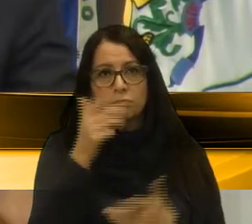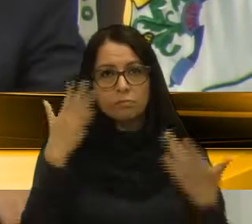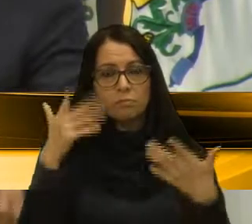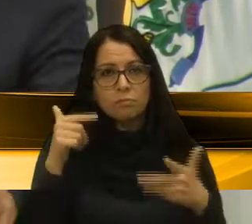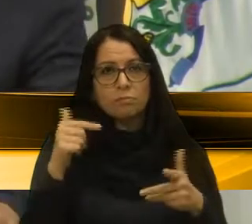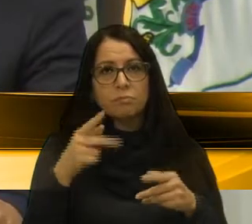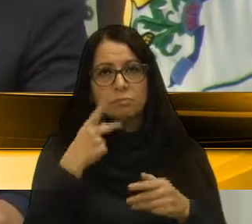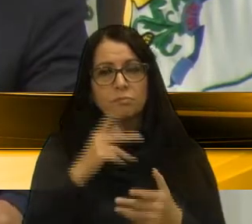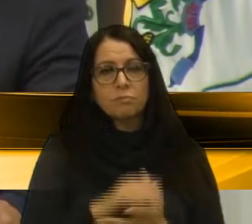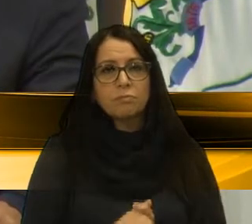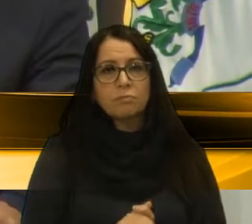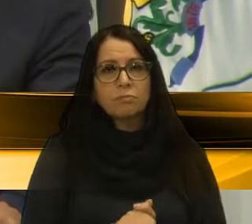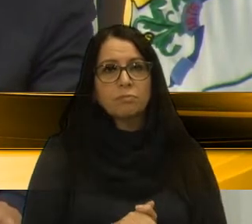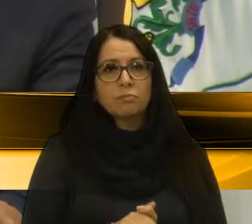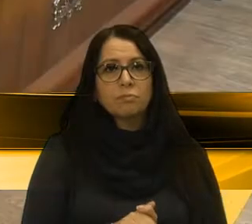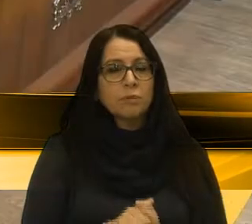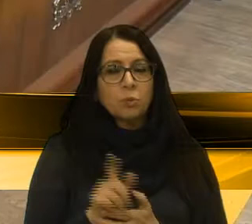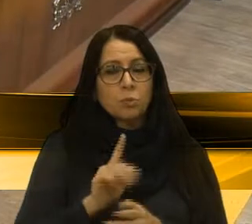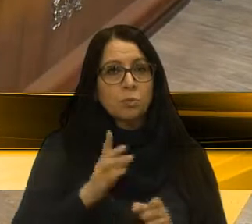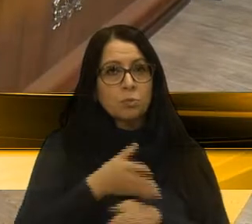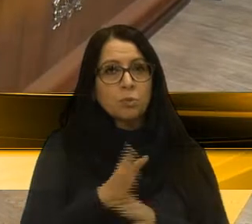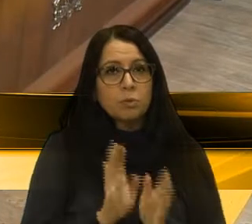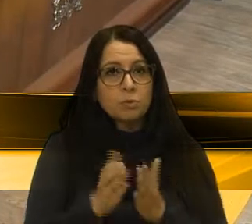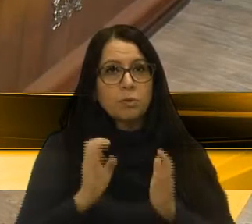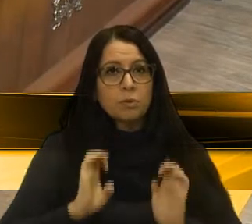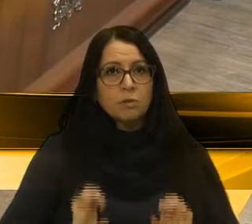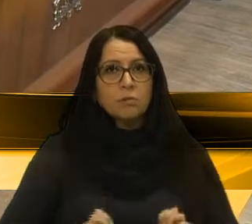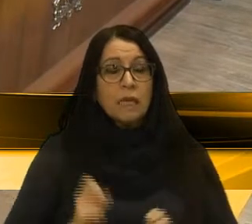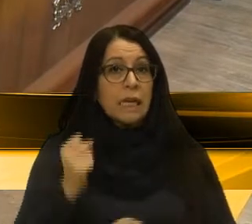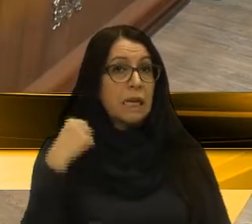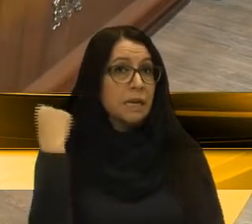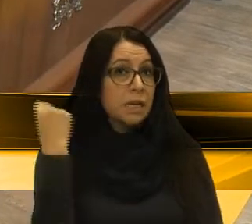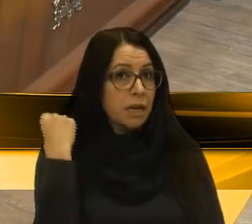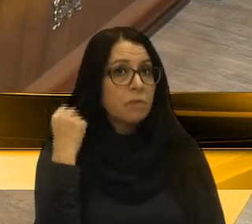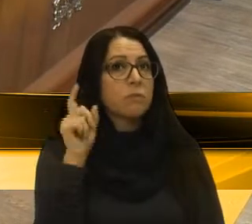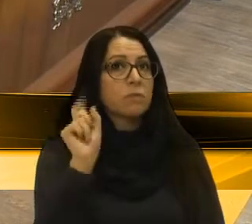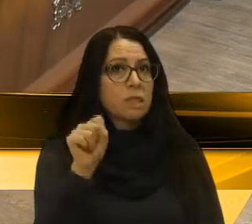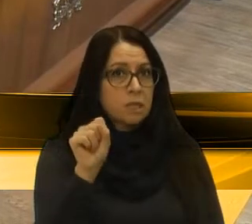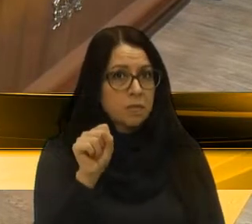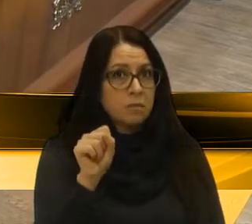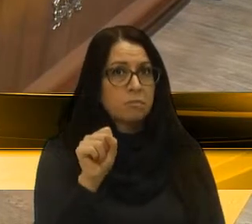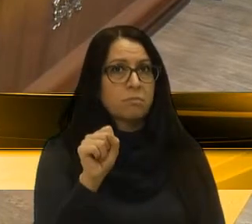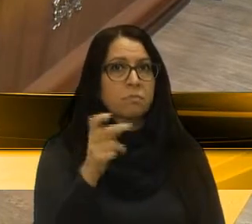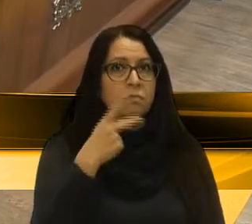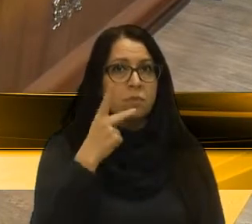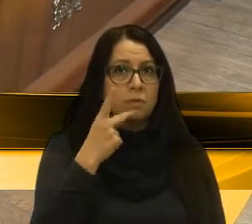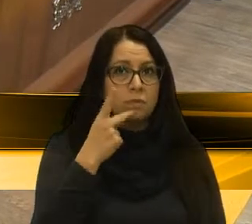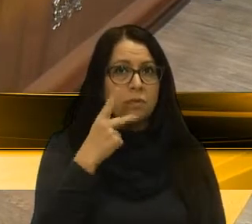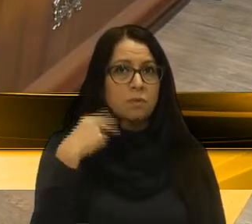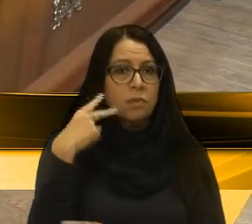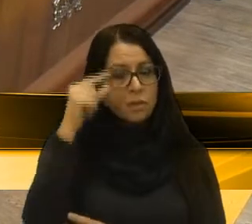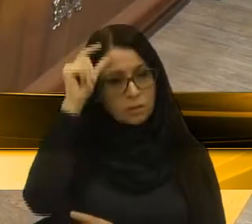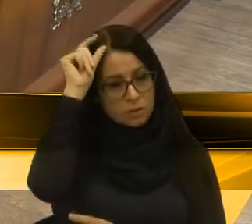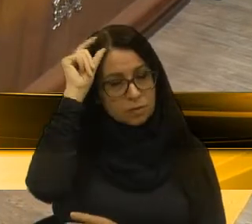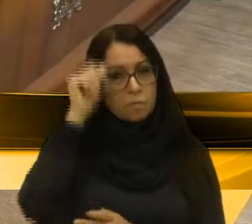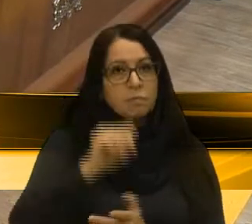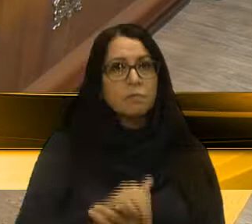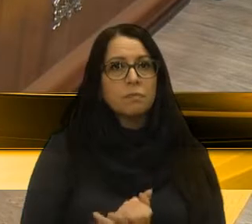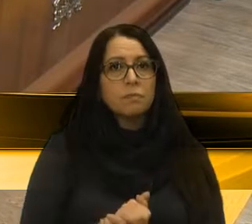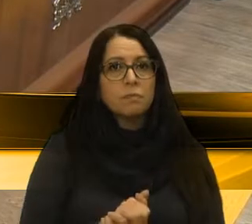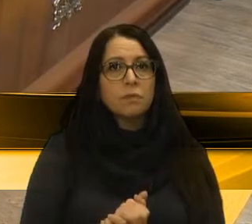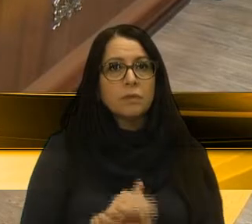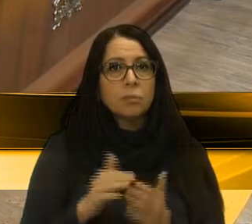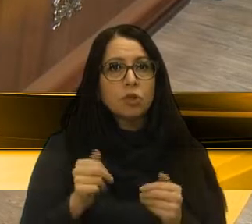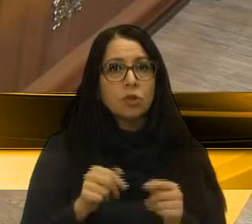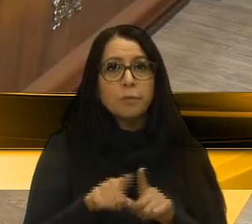sua fala, e eu não sou da Comissão de Ética, mas considero gravíssima, sim, as declarações do vereador Chico Guerra, pedindo